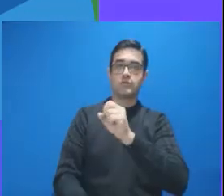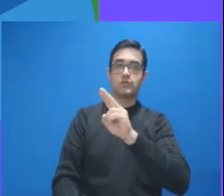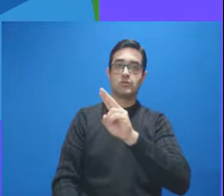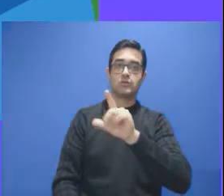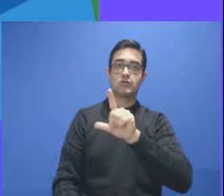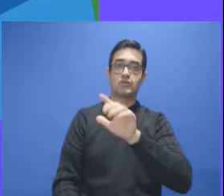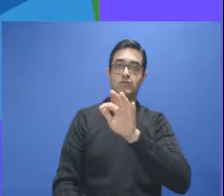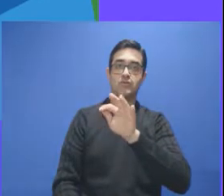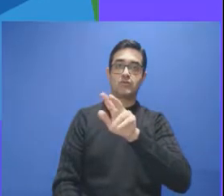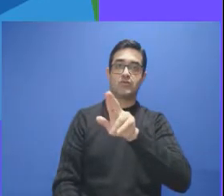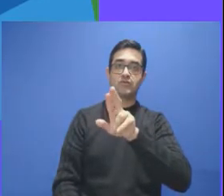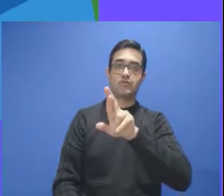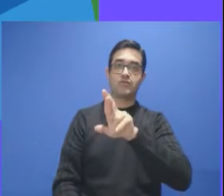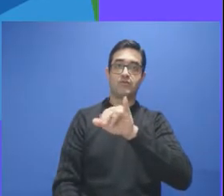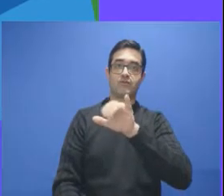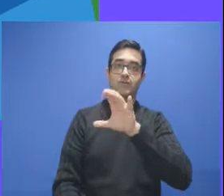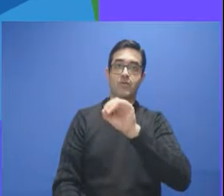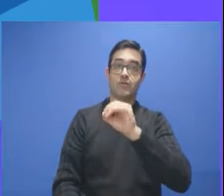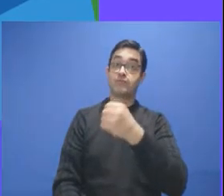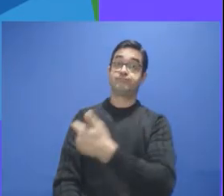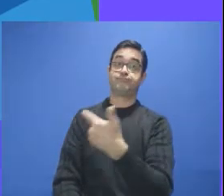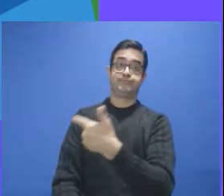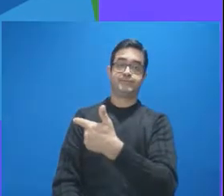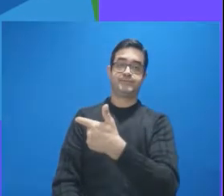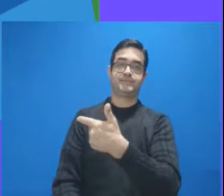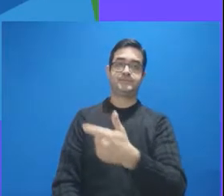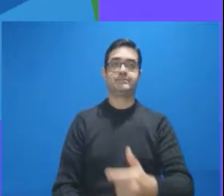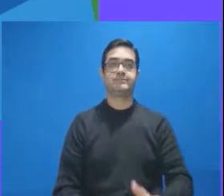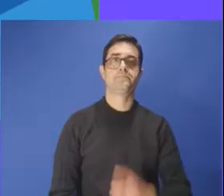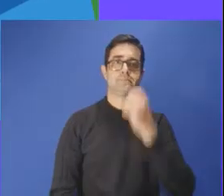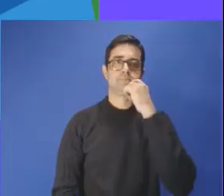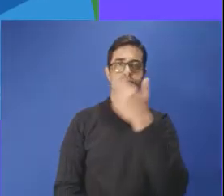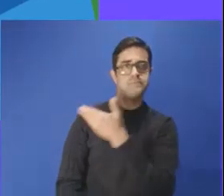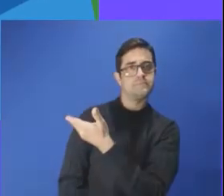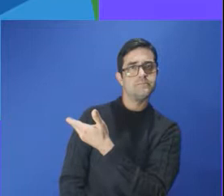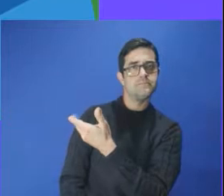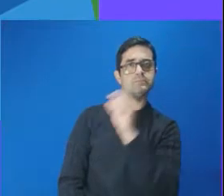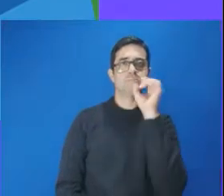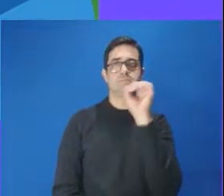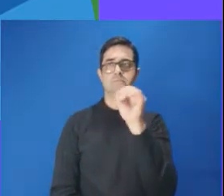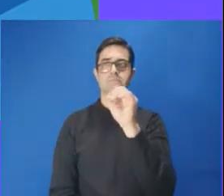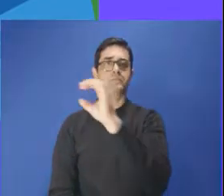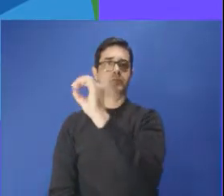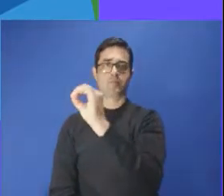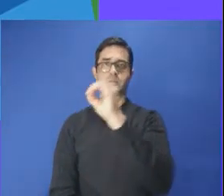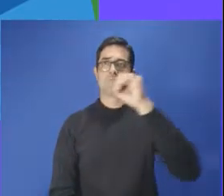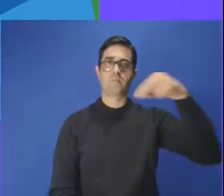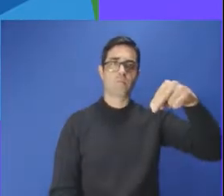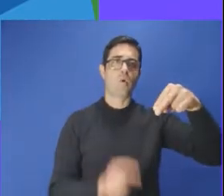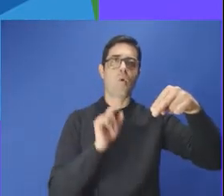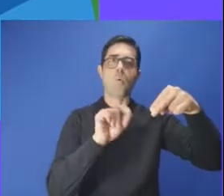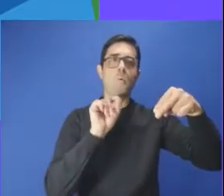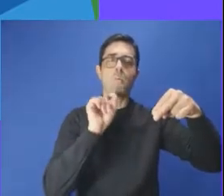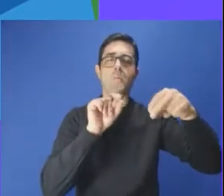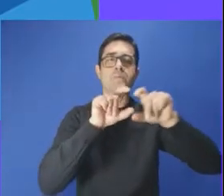o ácido sulfúrico é um poluente secundário. Os óxidos de nitrogênio também são emitidos por queima de combustíveis